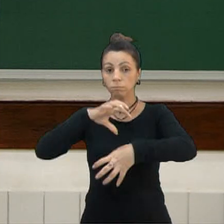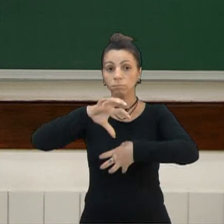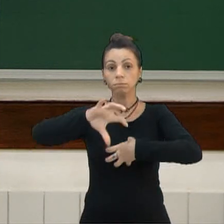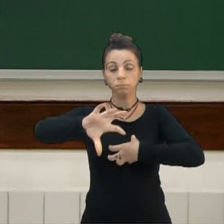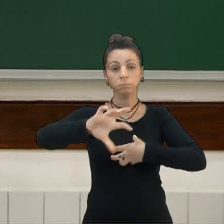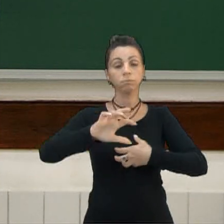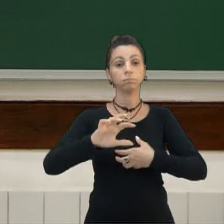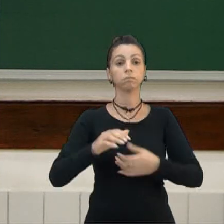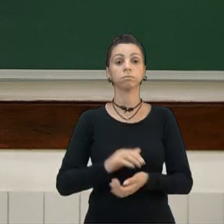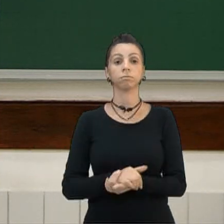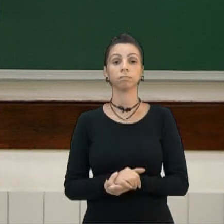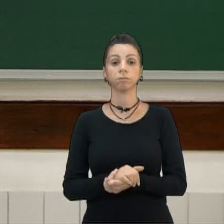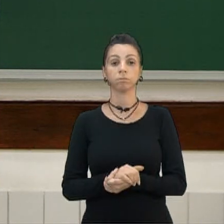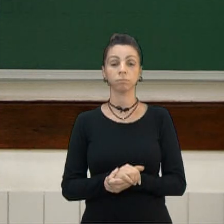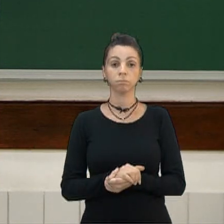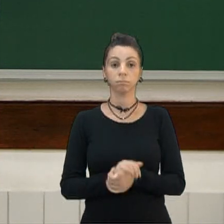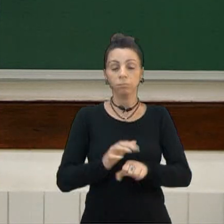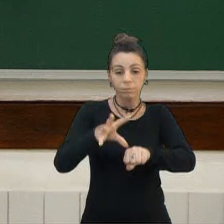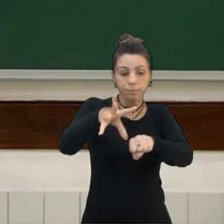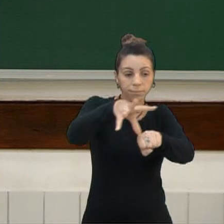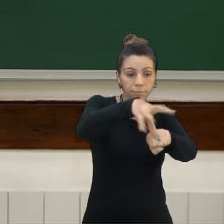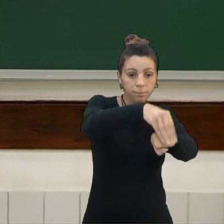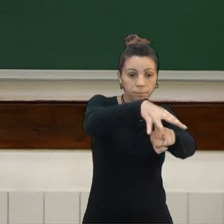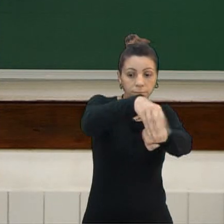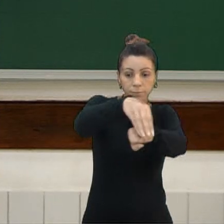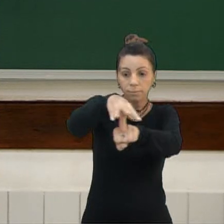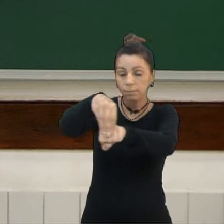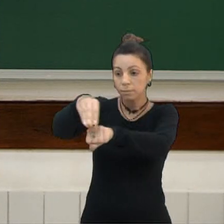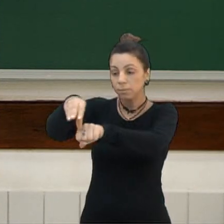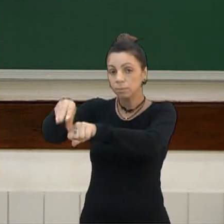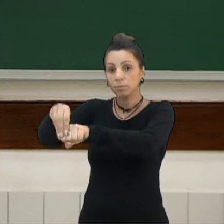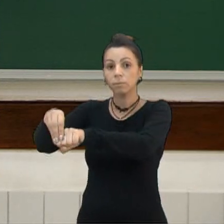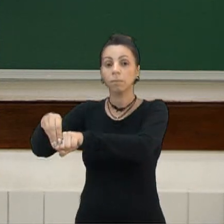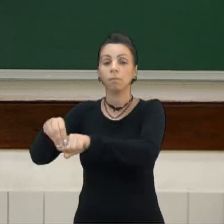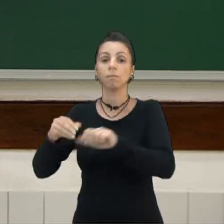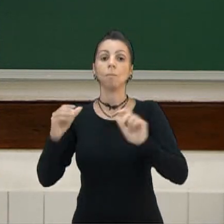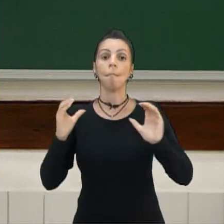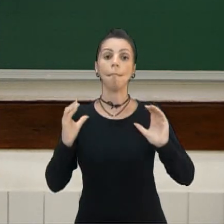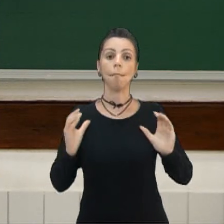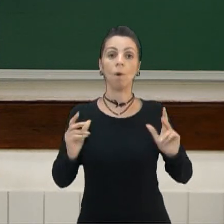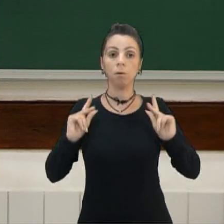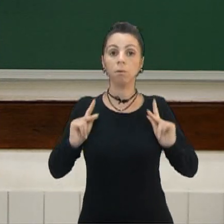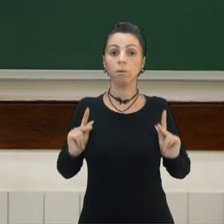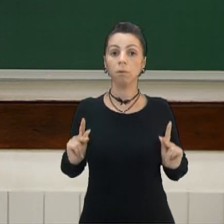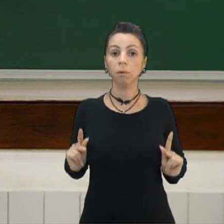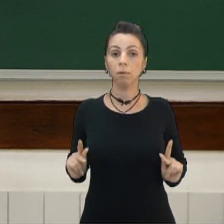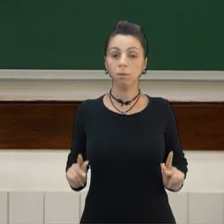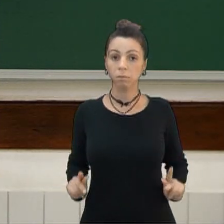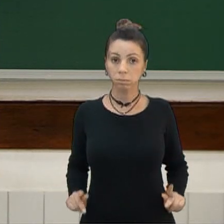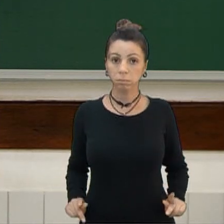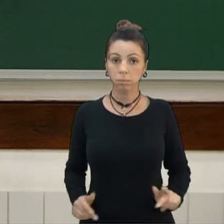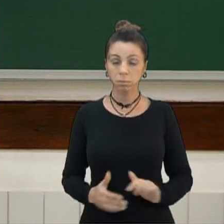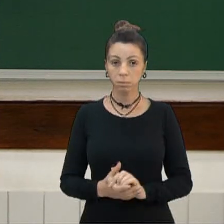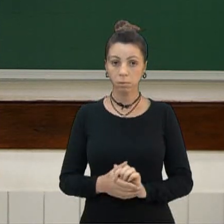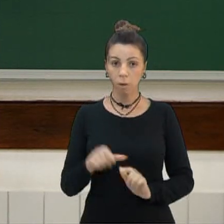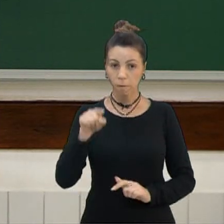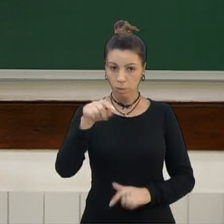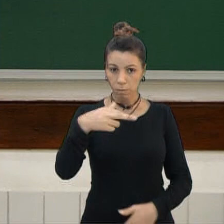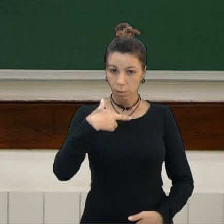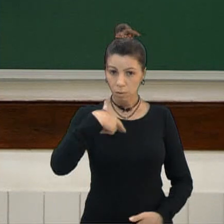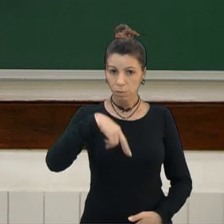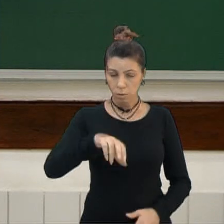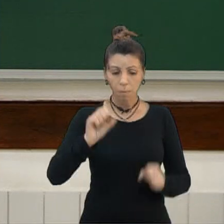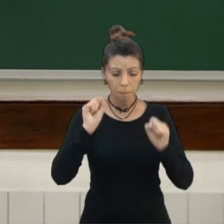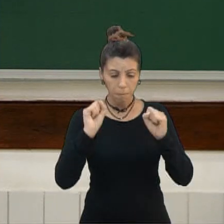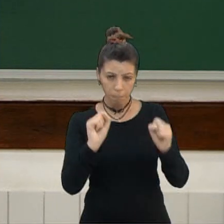tudo ajuda a ser uma pessoa íntegra, né? E você vai ser uma pessoa religiosa ou não. Você